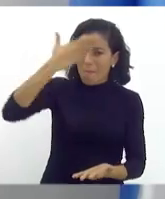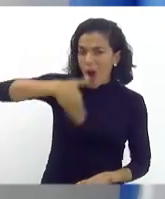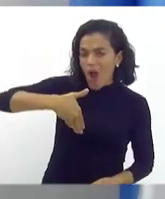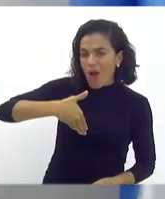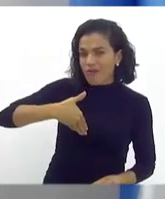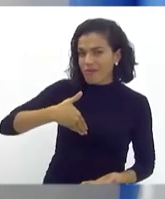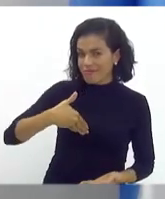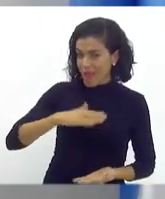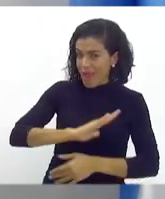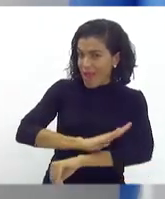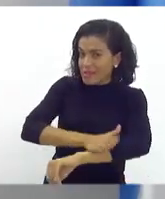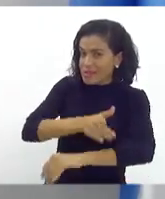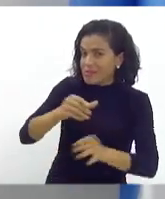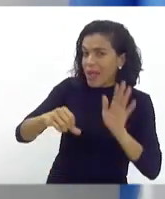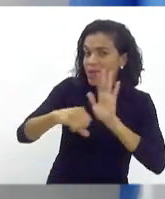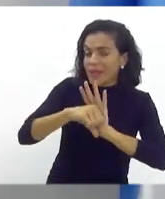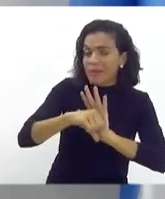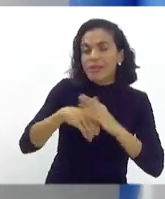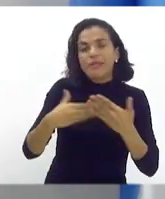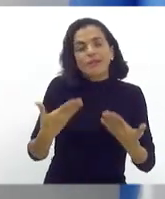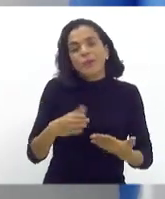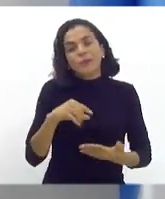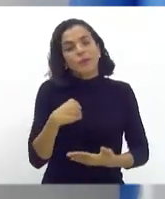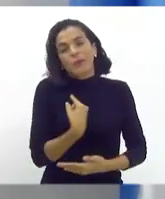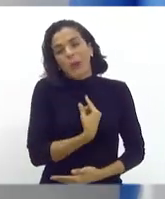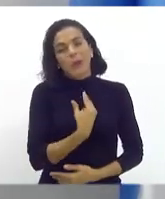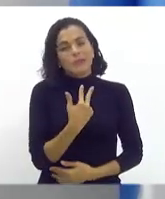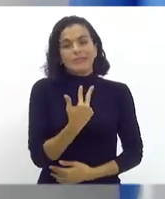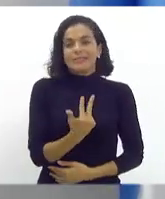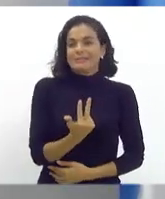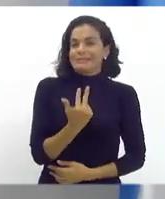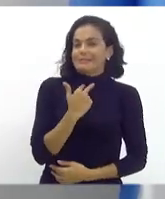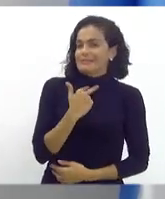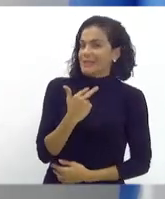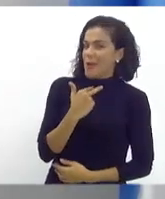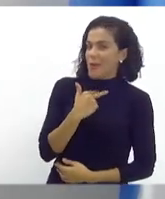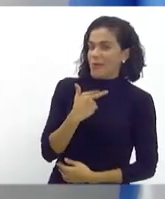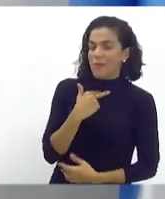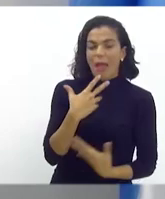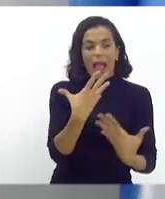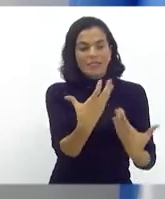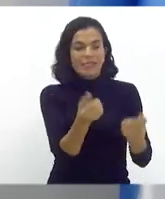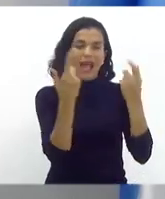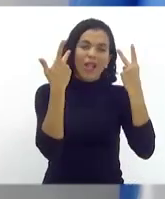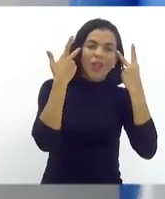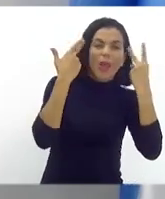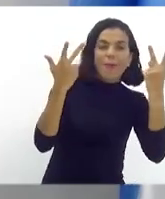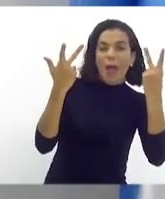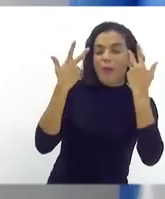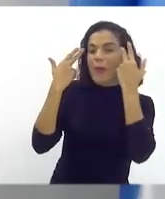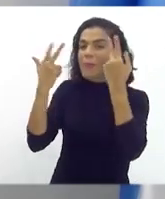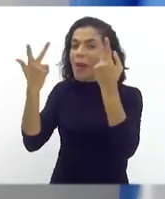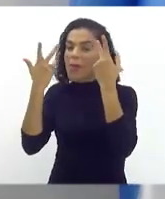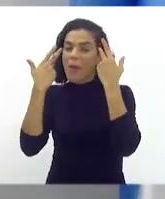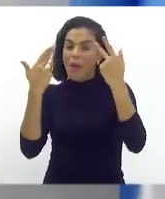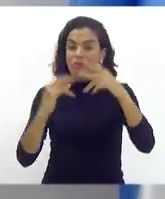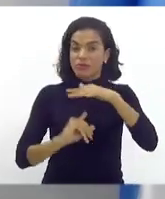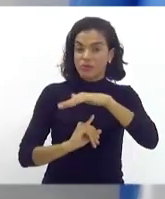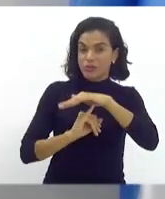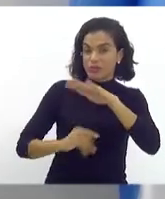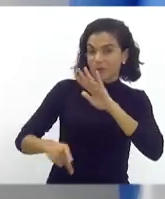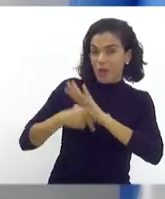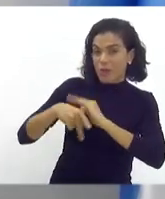racismo é crime Então nós não podemos naturalizar que instituições do